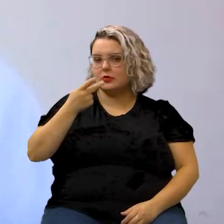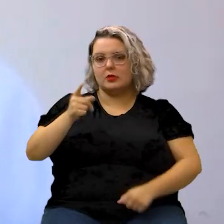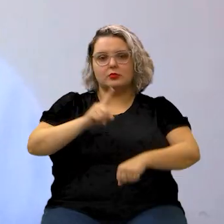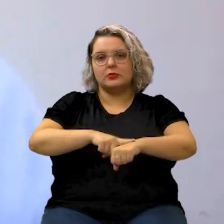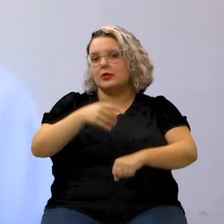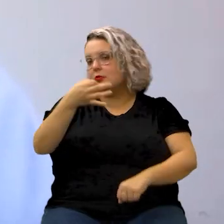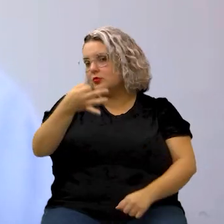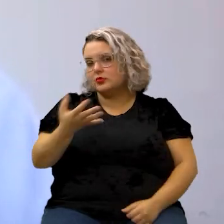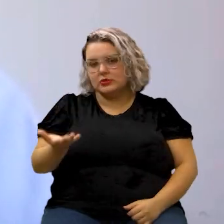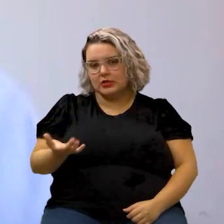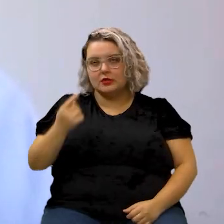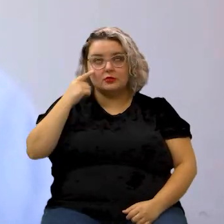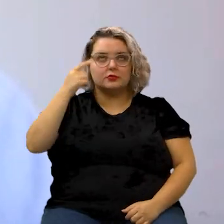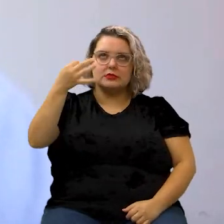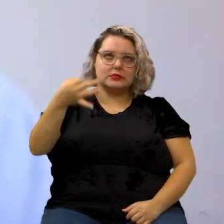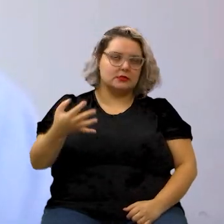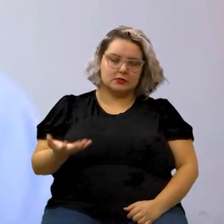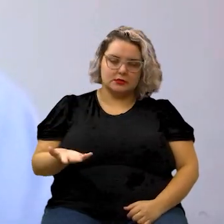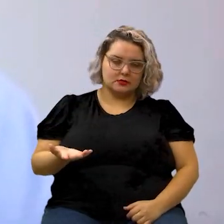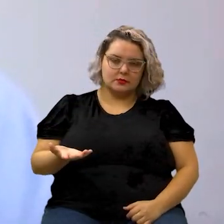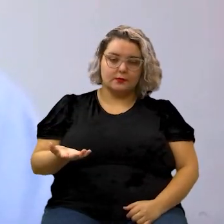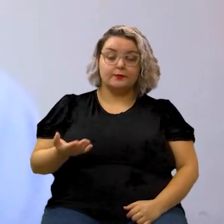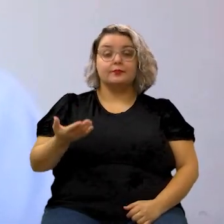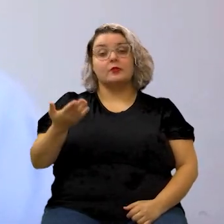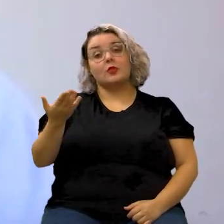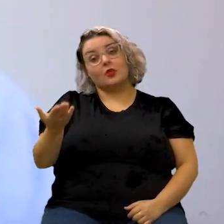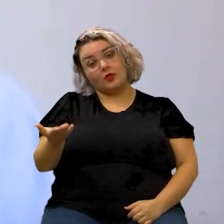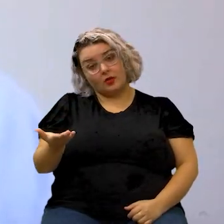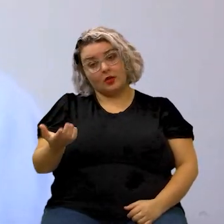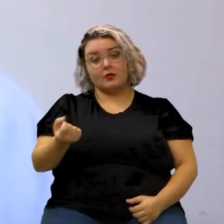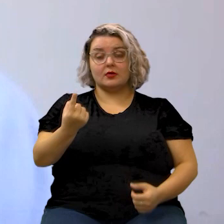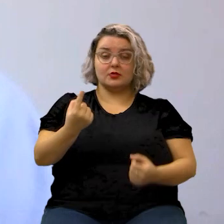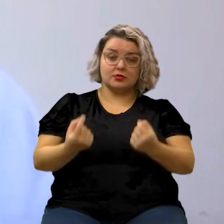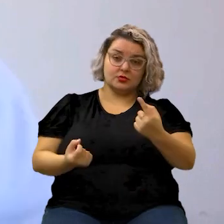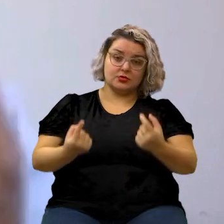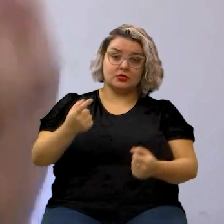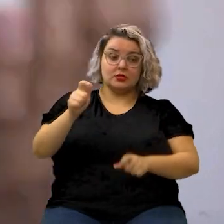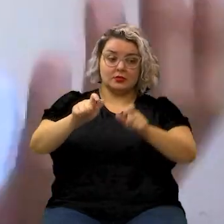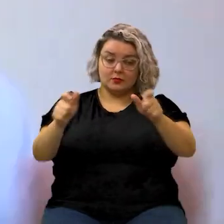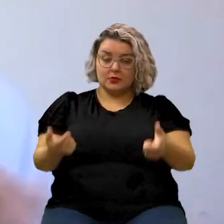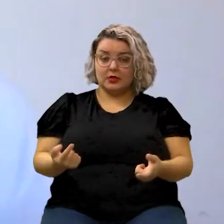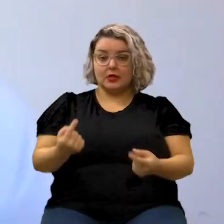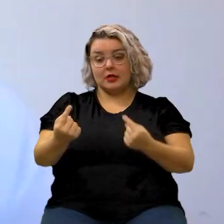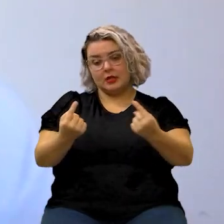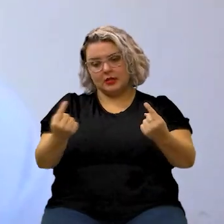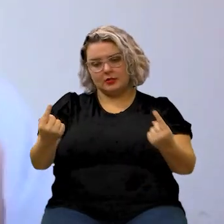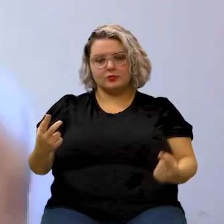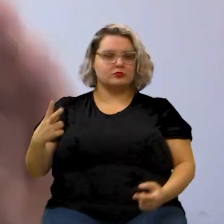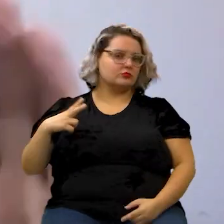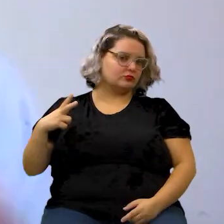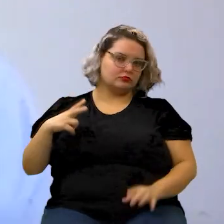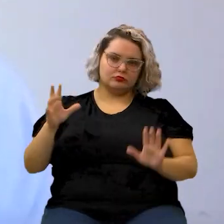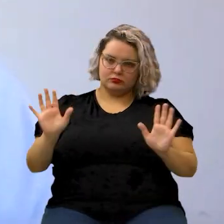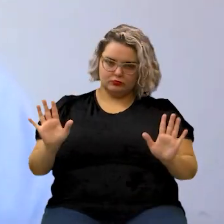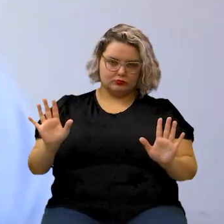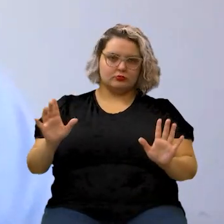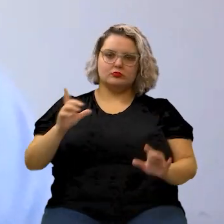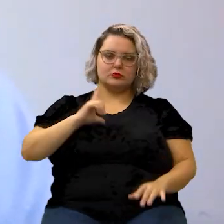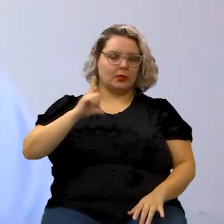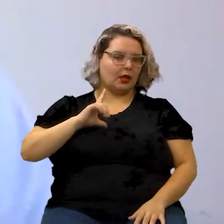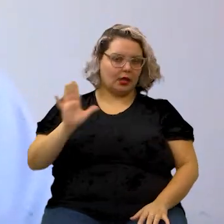tempo exato, um tempo ideal. E isso vai de acordo com a pessoa. Cada caso é um caso e cada pessoa tem a